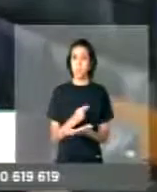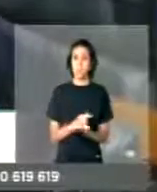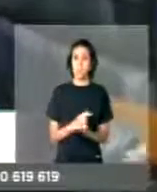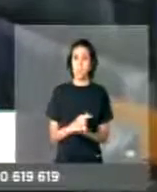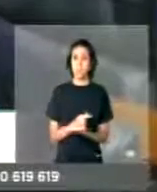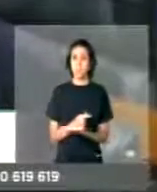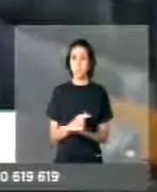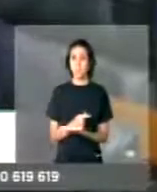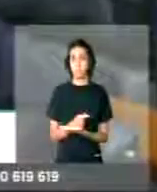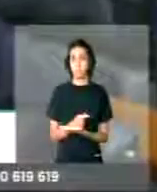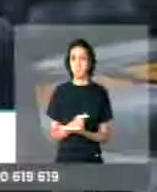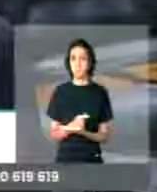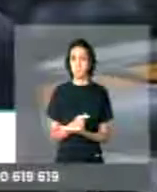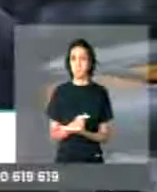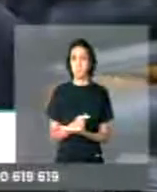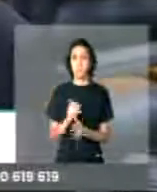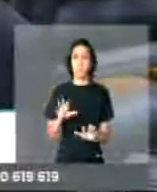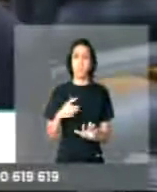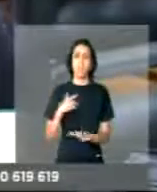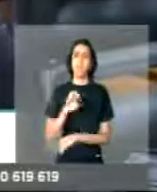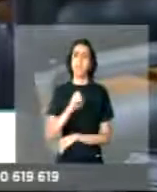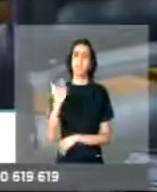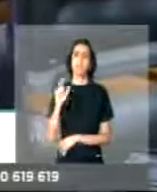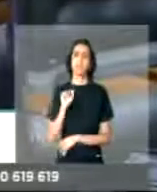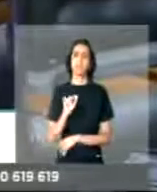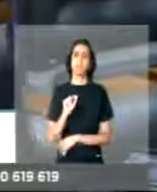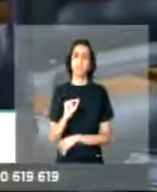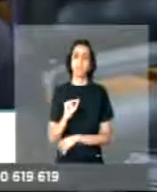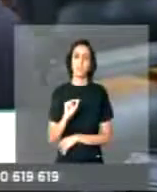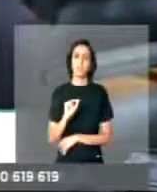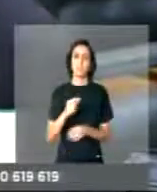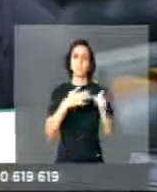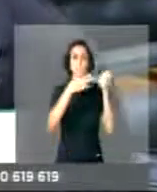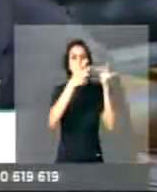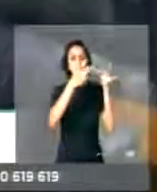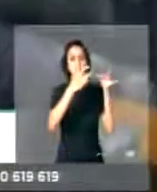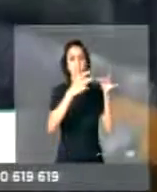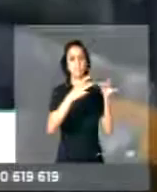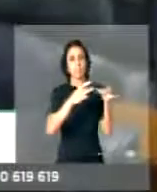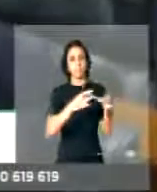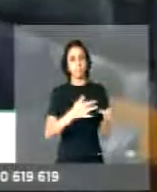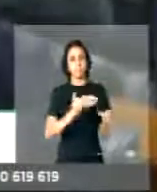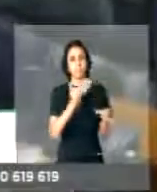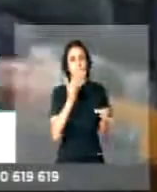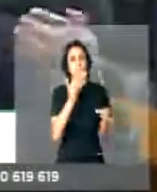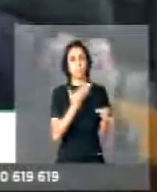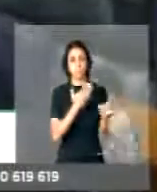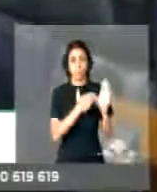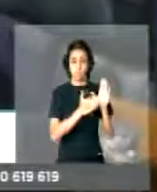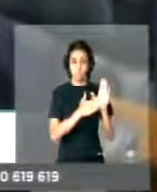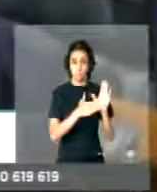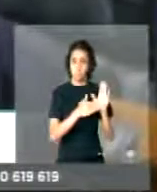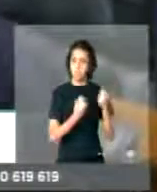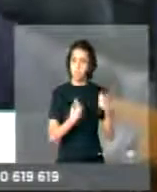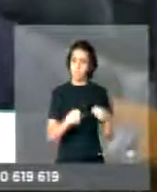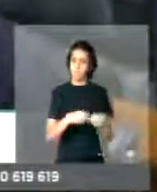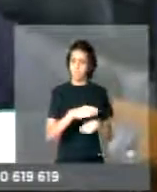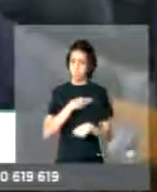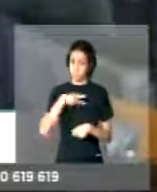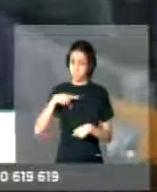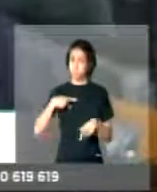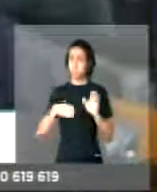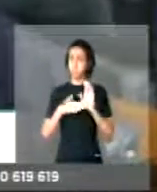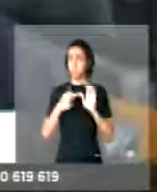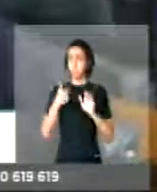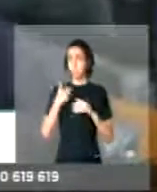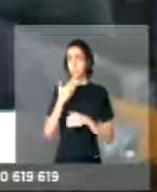definição por lei. Então, é óbvio que a tipificação é necessária, foi uma proposta do Ministério Público e eu